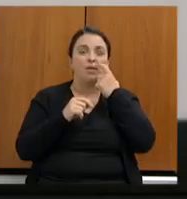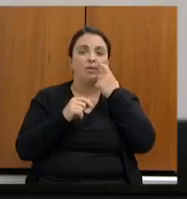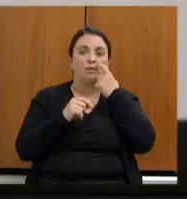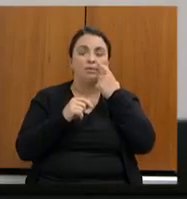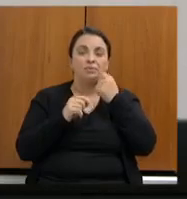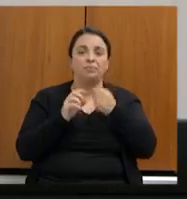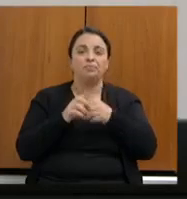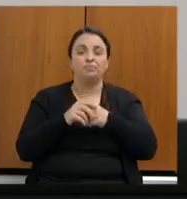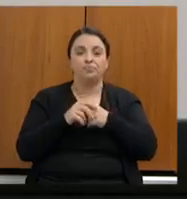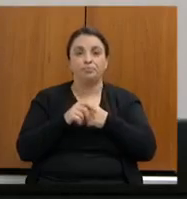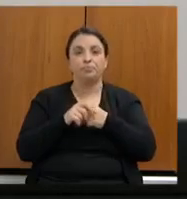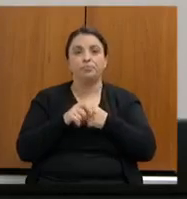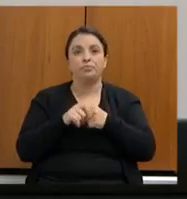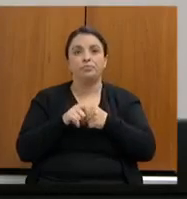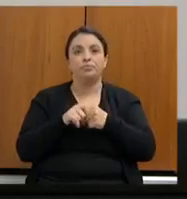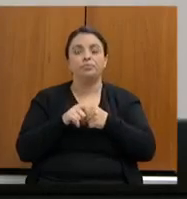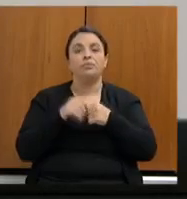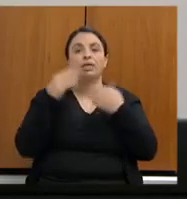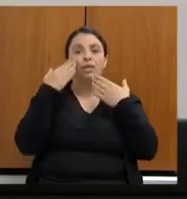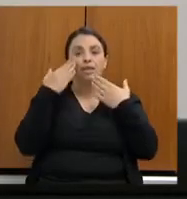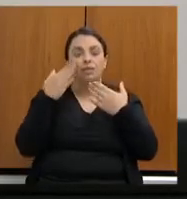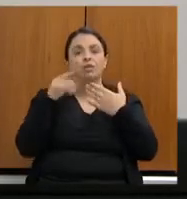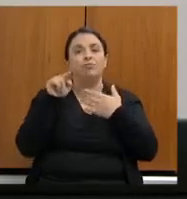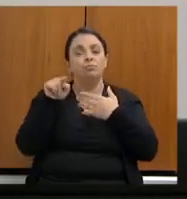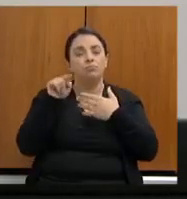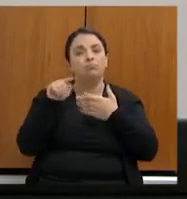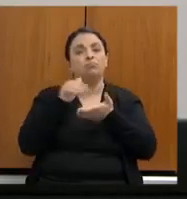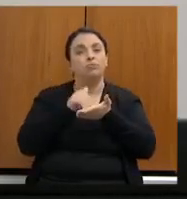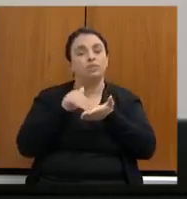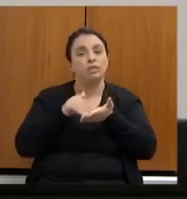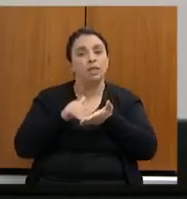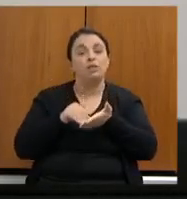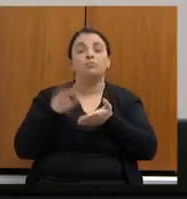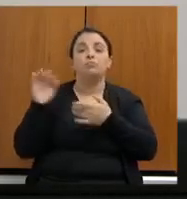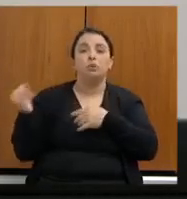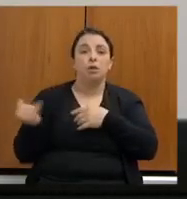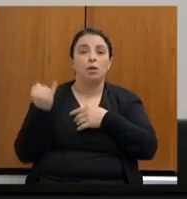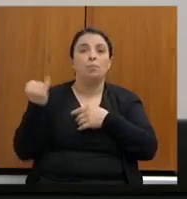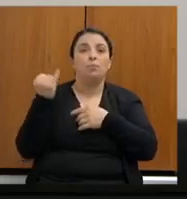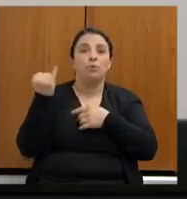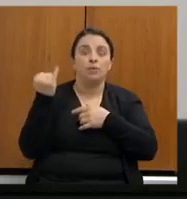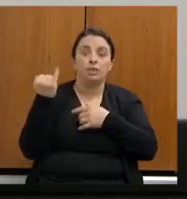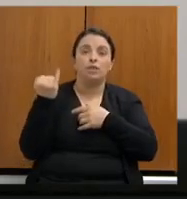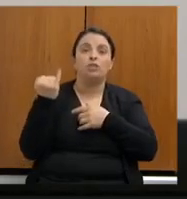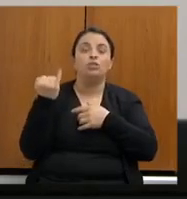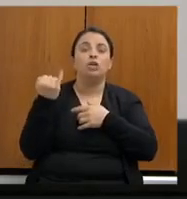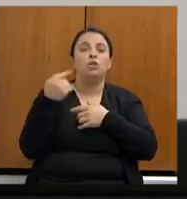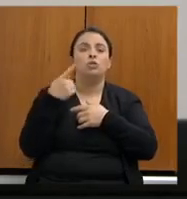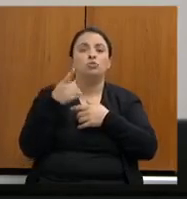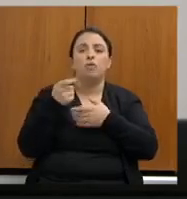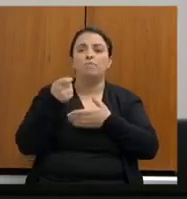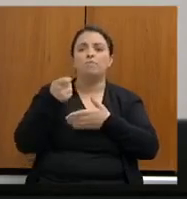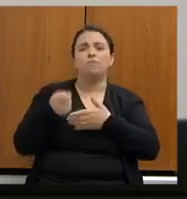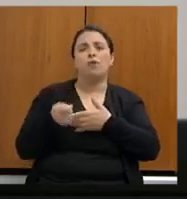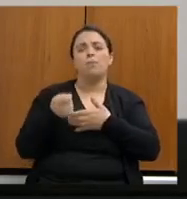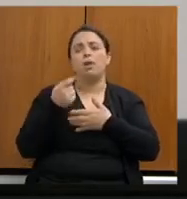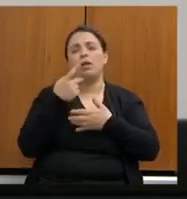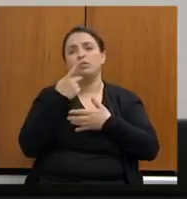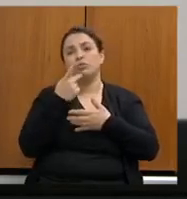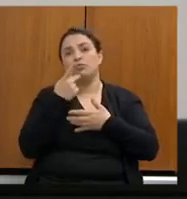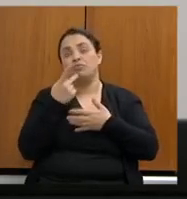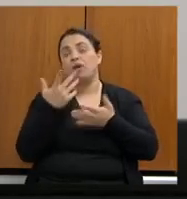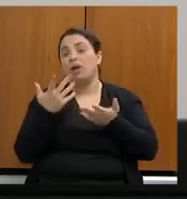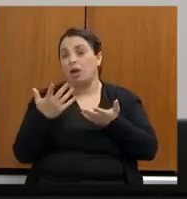mesmo agradecemos secretário foi muito importante a firmeza é